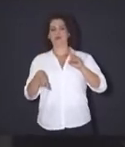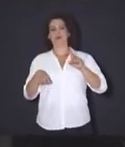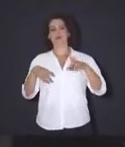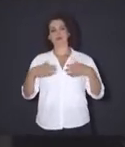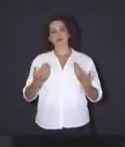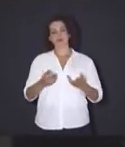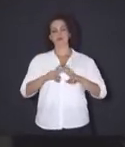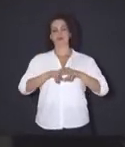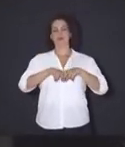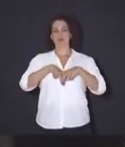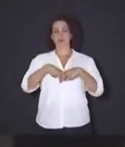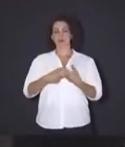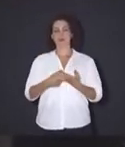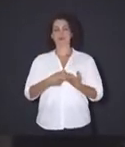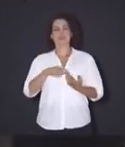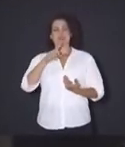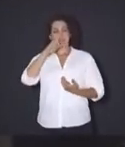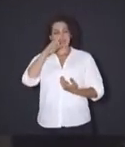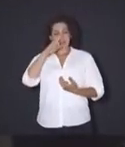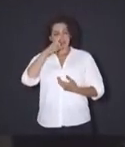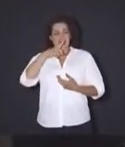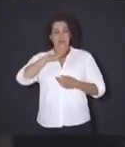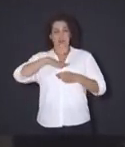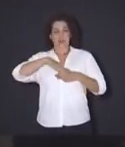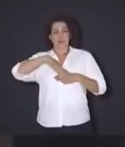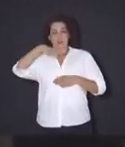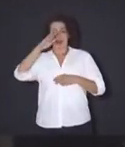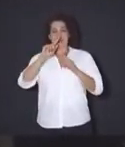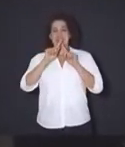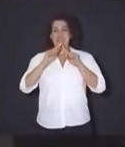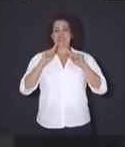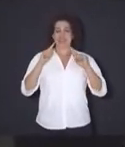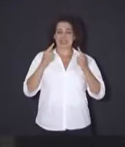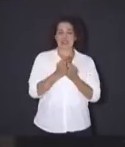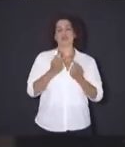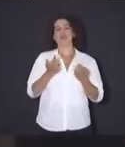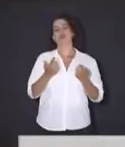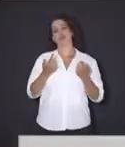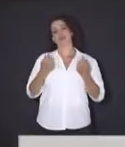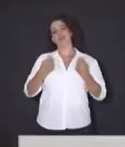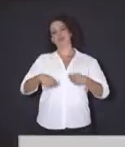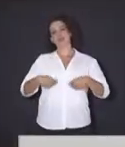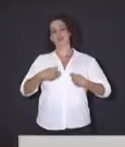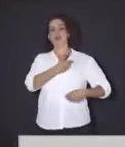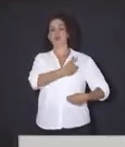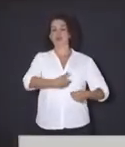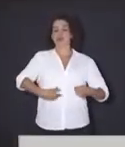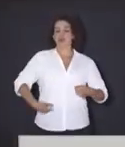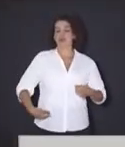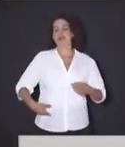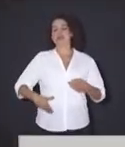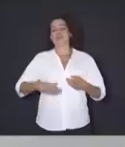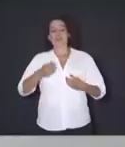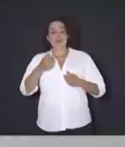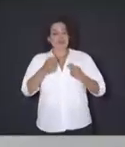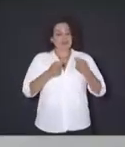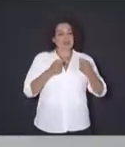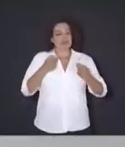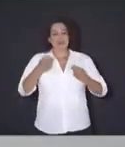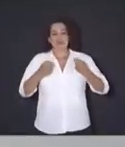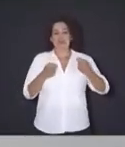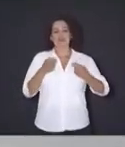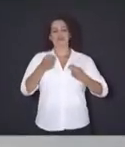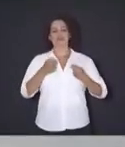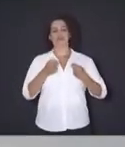agrava e você precisa de mais remédios negativos adotadas pelo governo então nós estamos num circuito